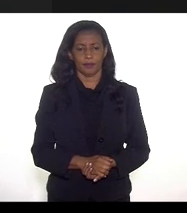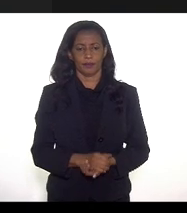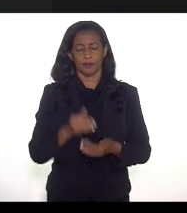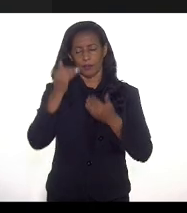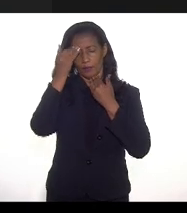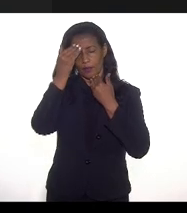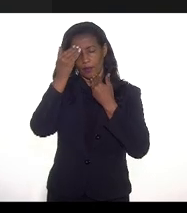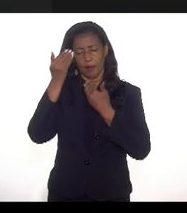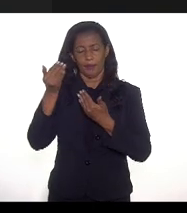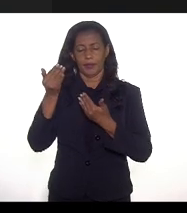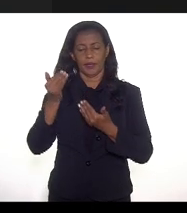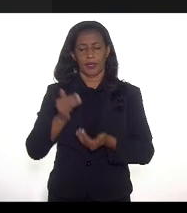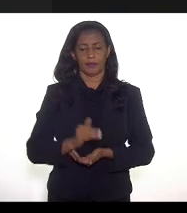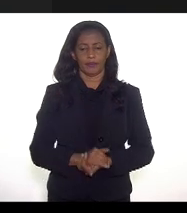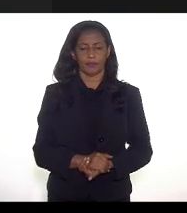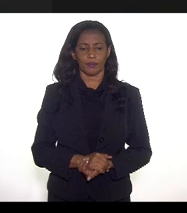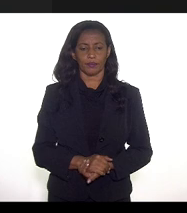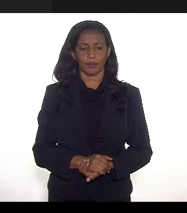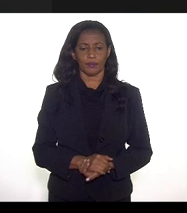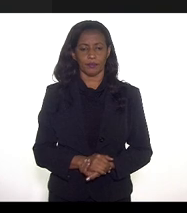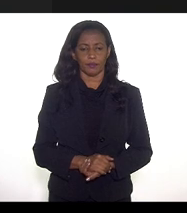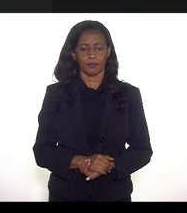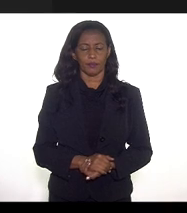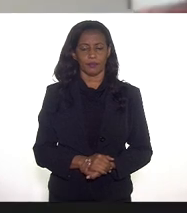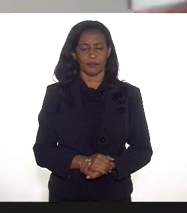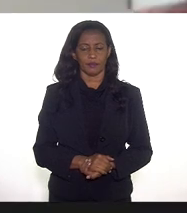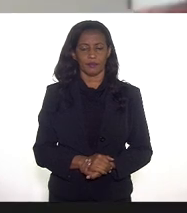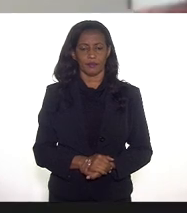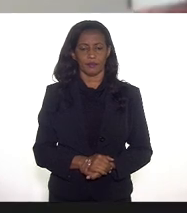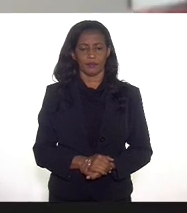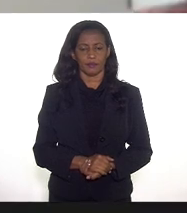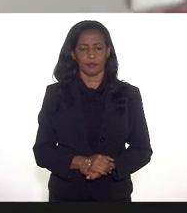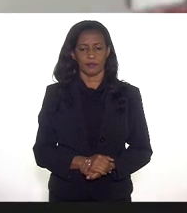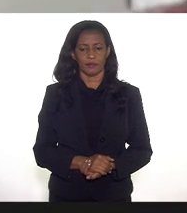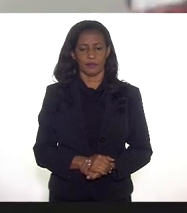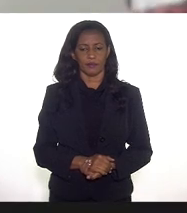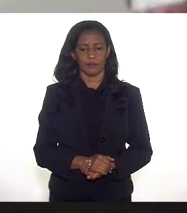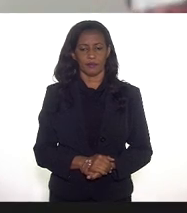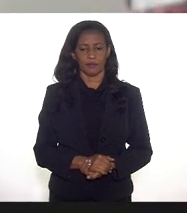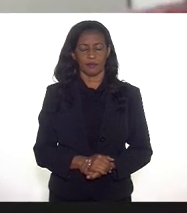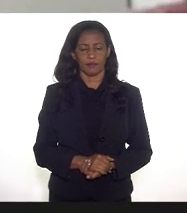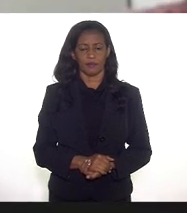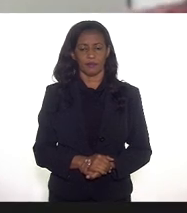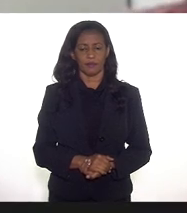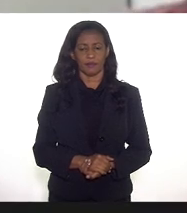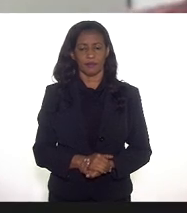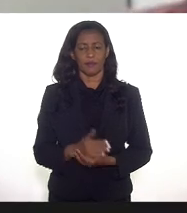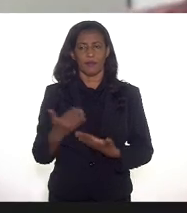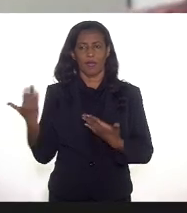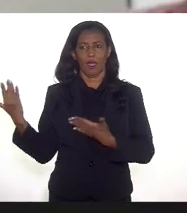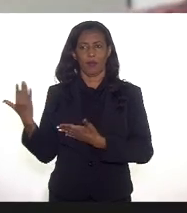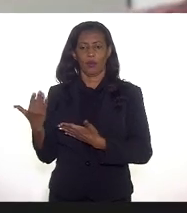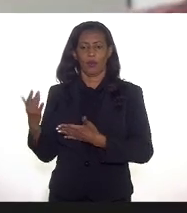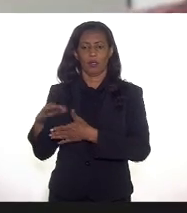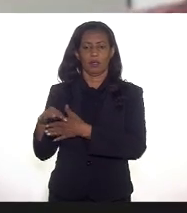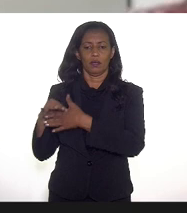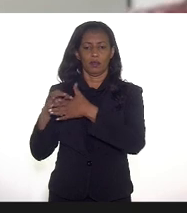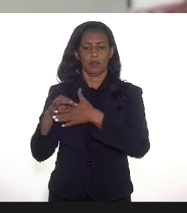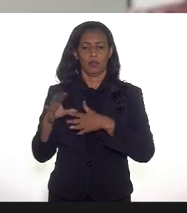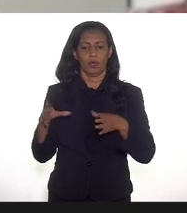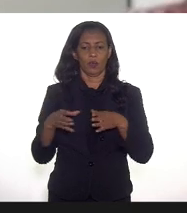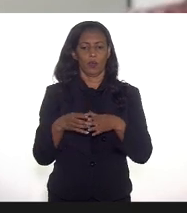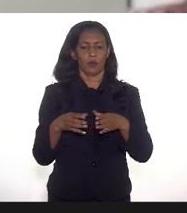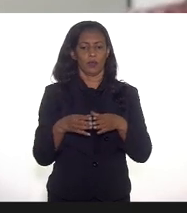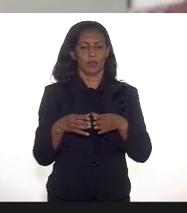Obrigado. Gostaria agora de passar a palavra para a representante da Comissão